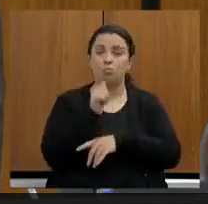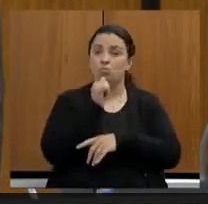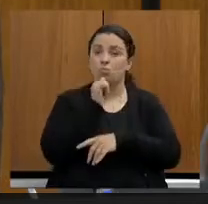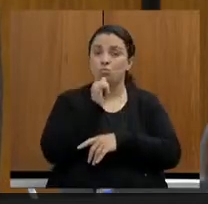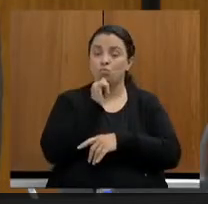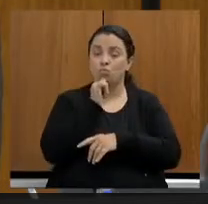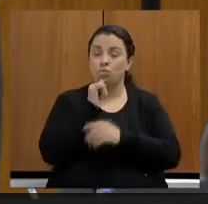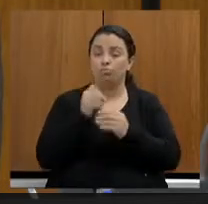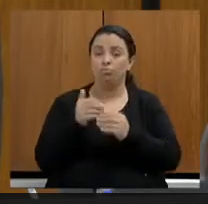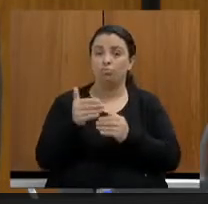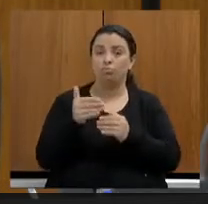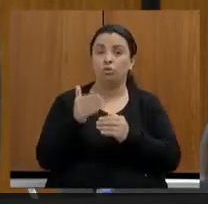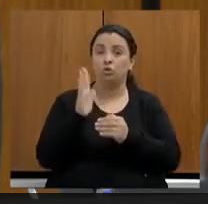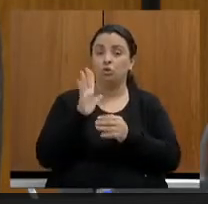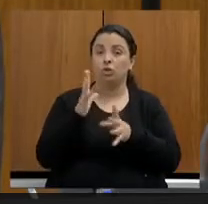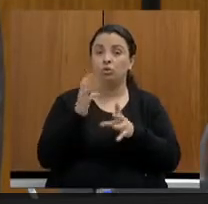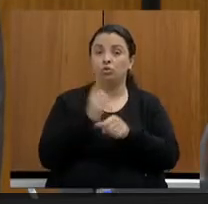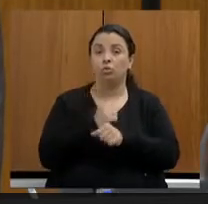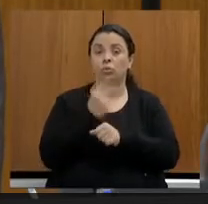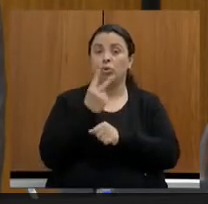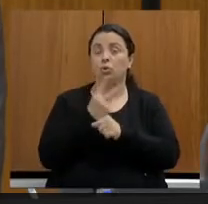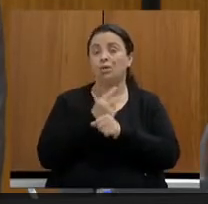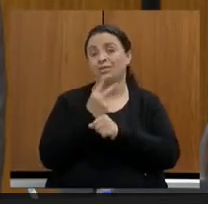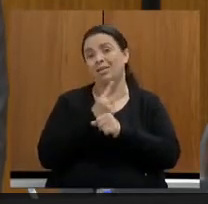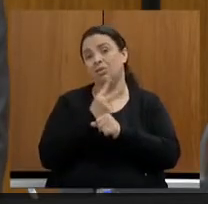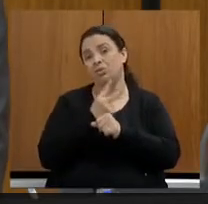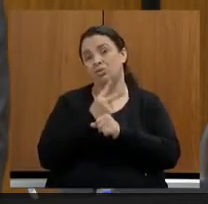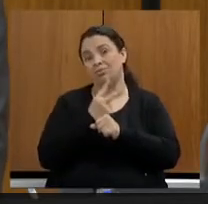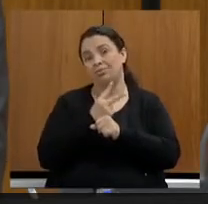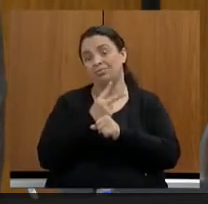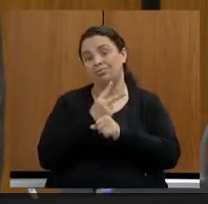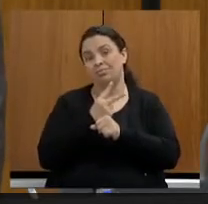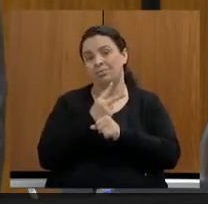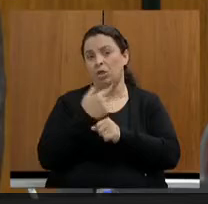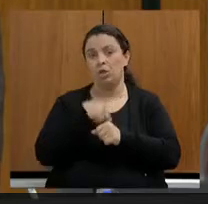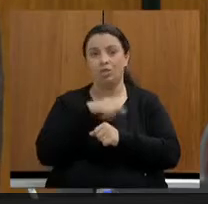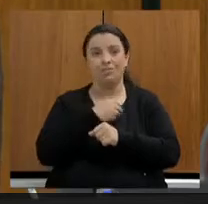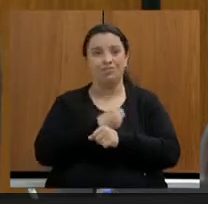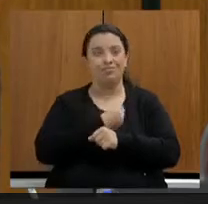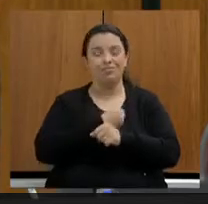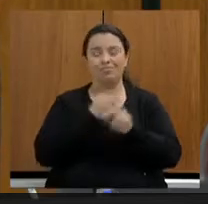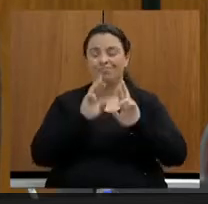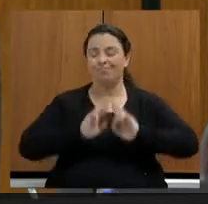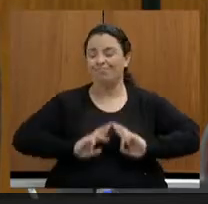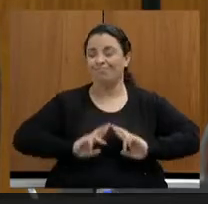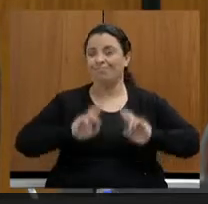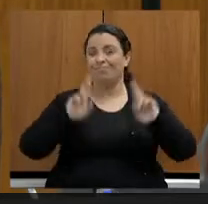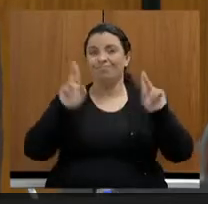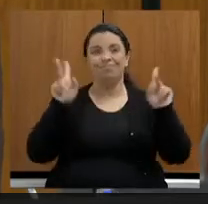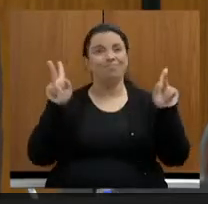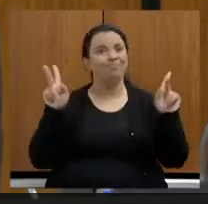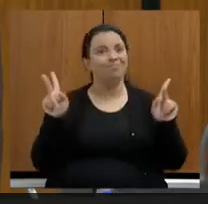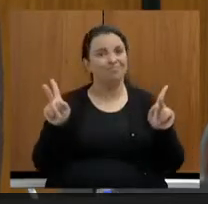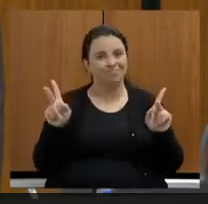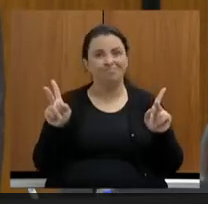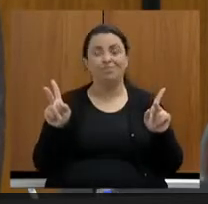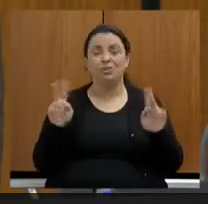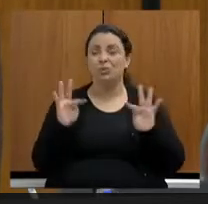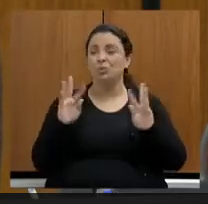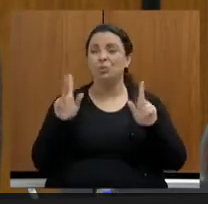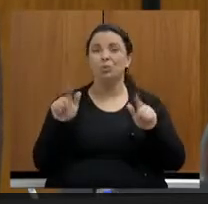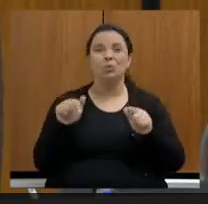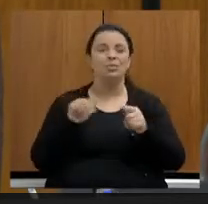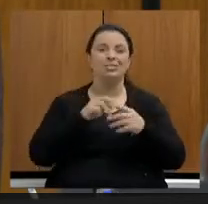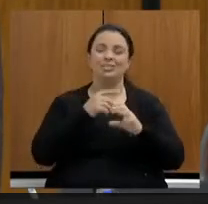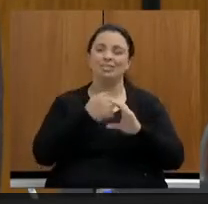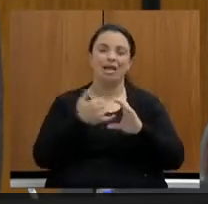anos dois anos absolutamente anormais na vida da gente em todos os aspectos eu como médico